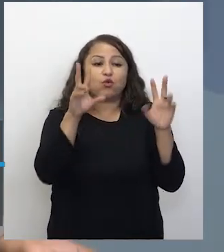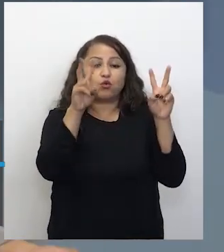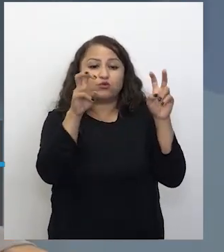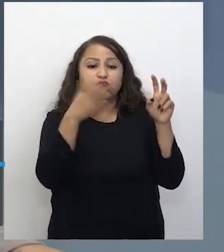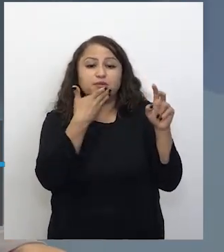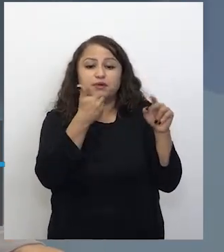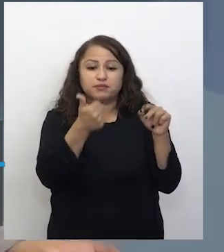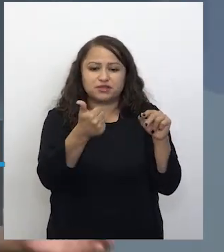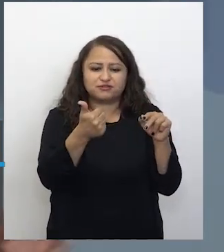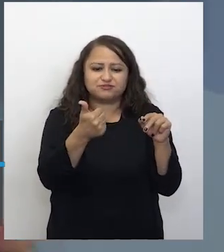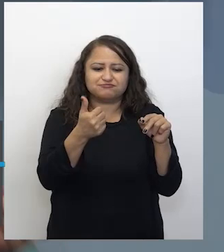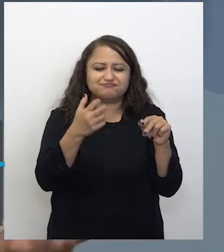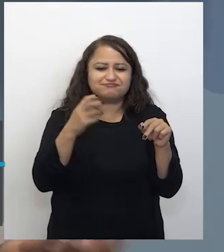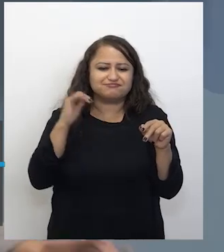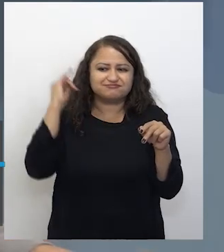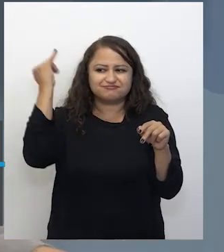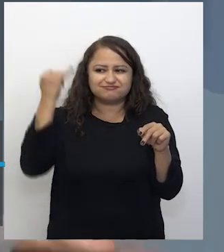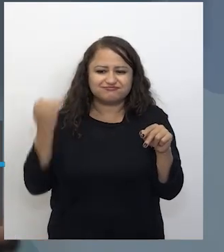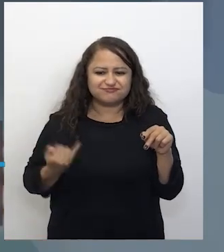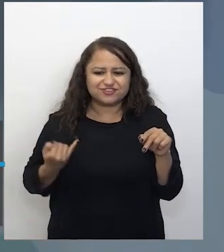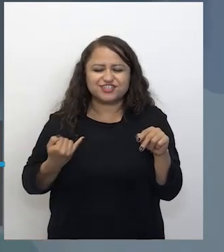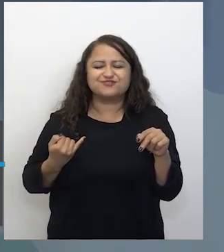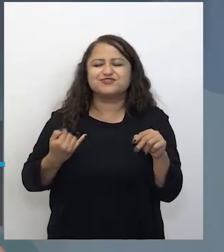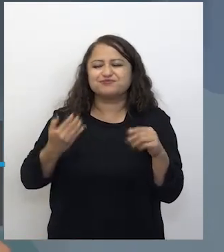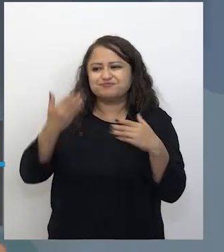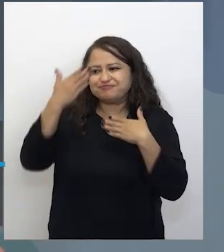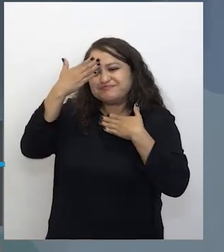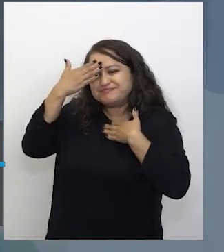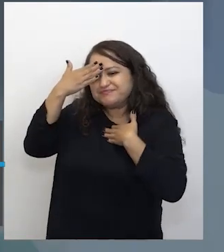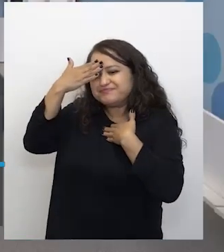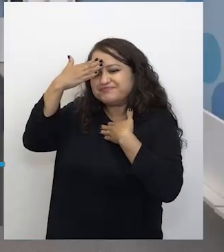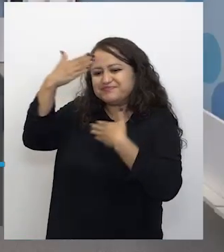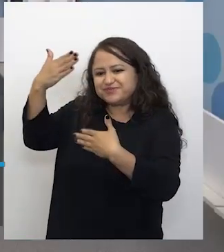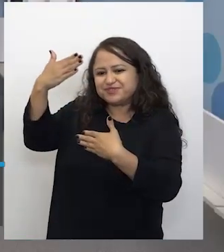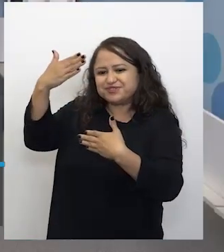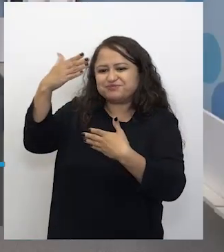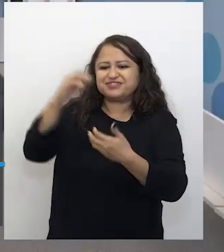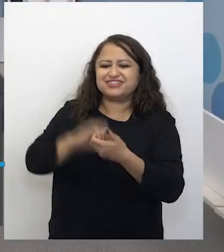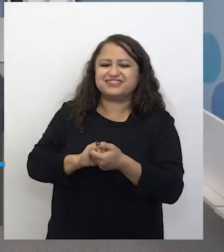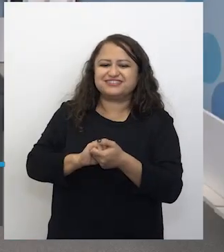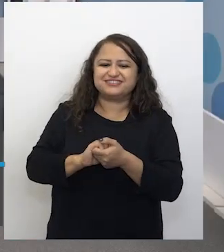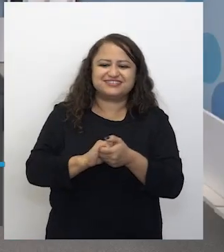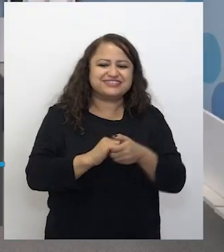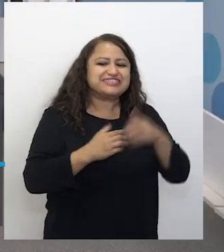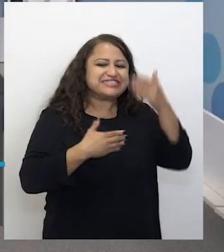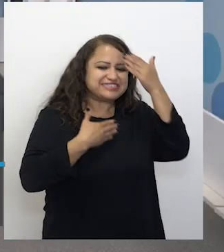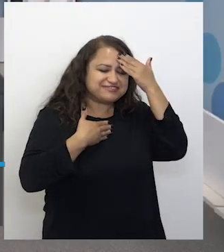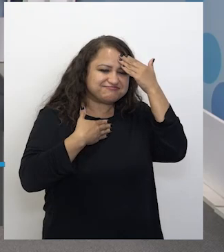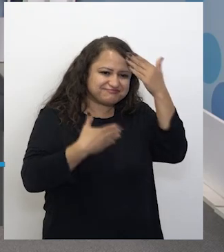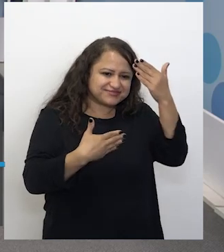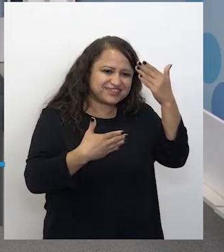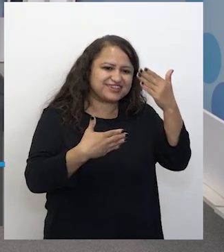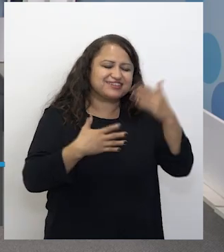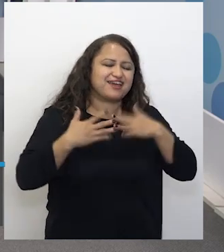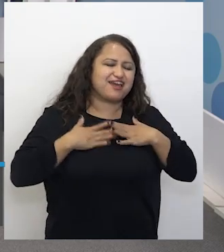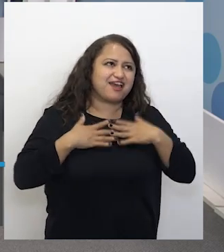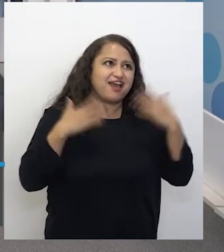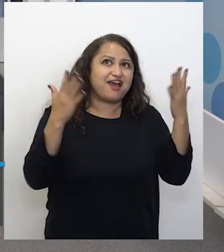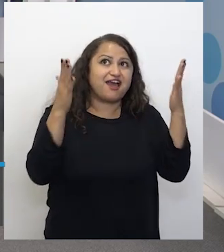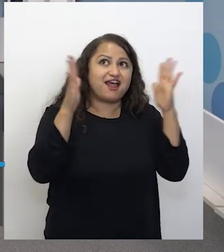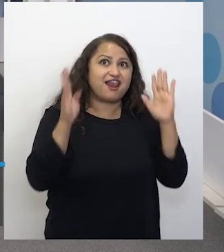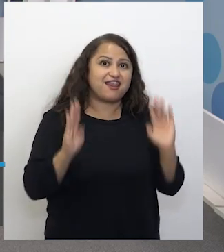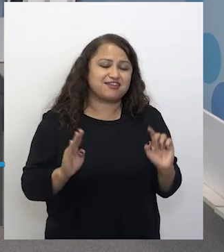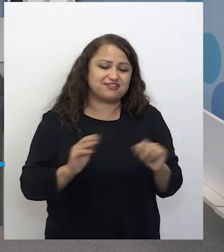aula. Jennifer, muitíssimo obrigada. É sempre uma alegria imensa, Luanda. E aqui para fechar, o